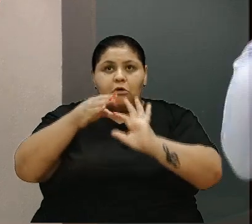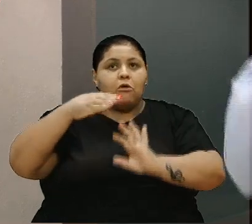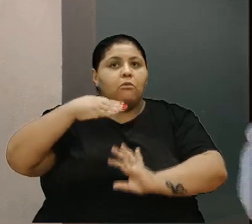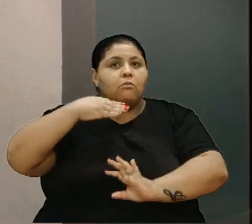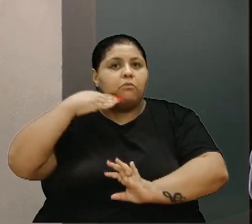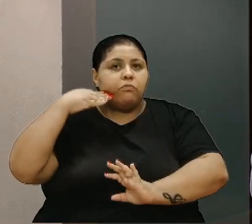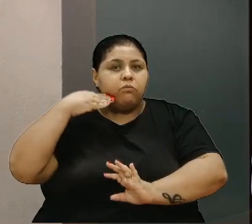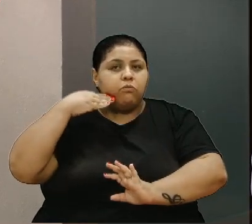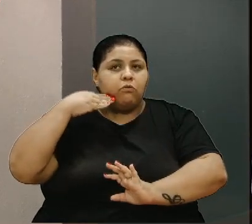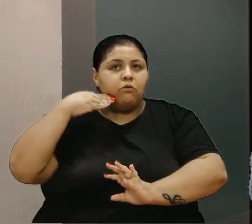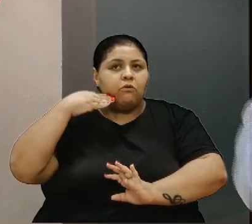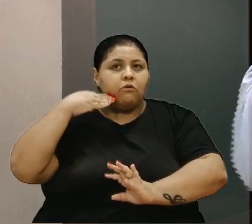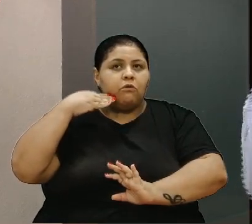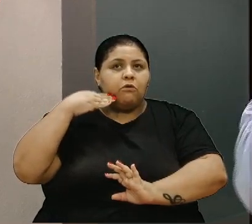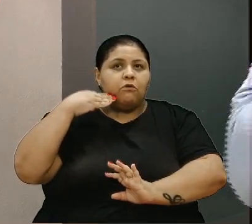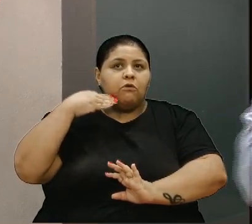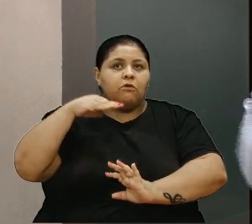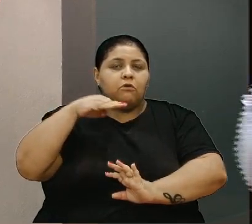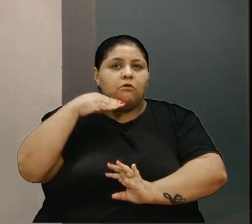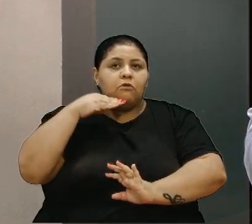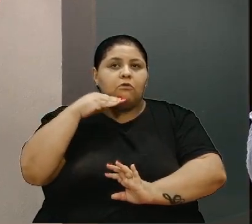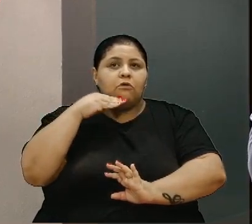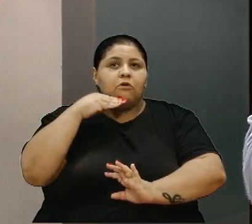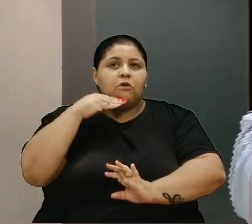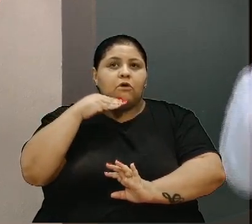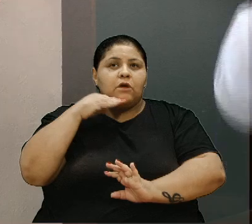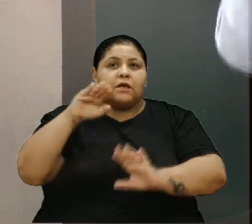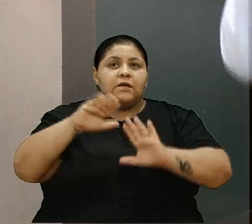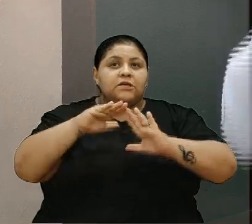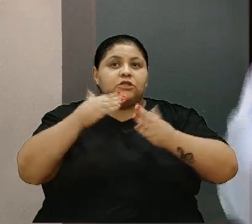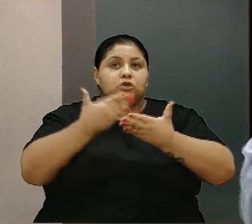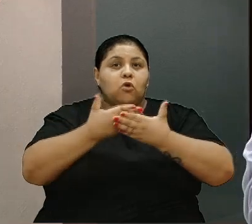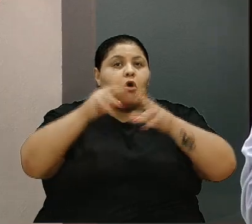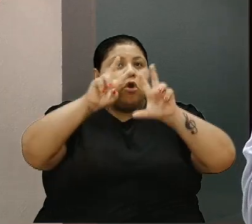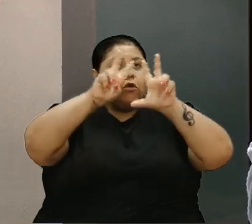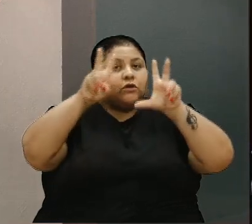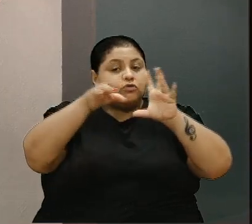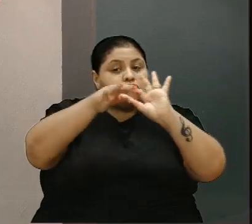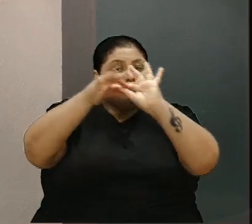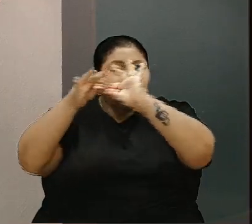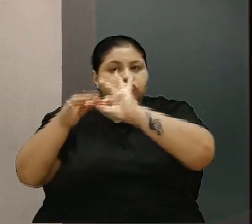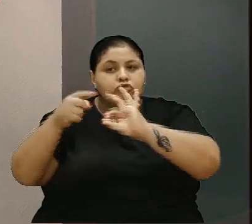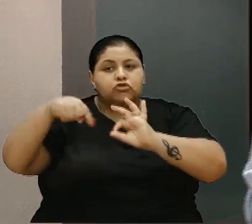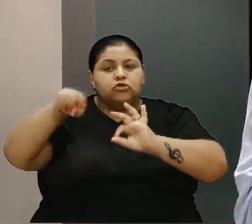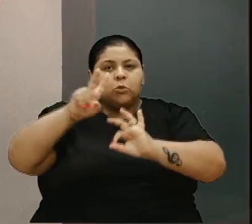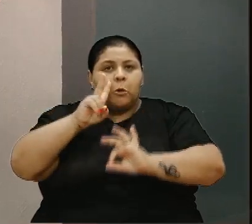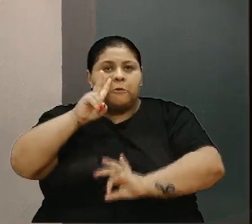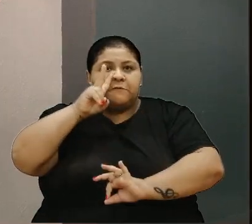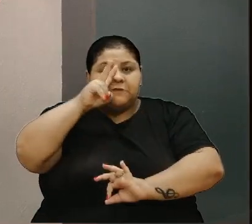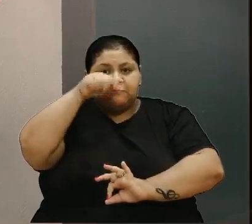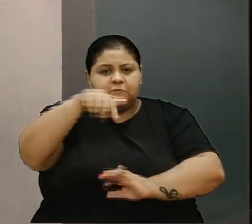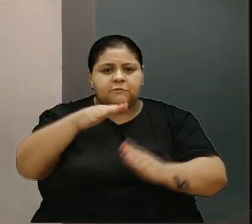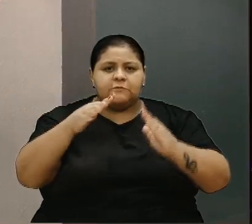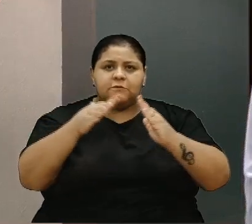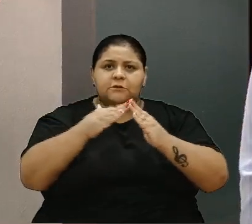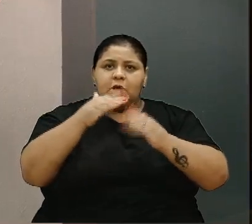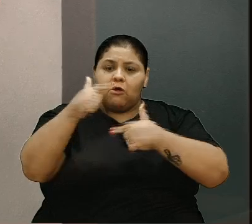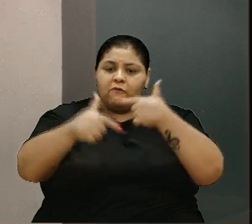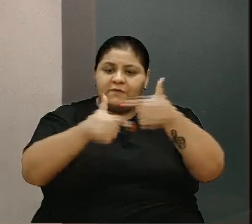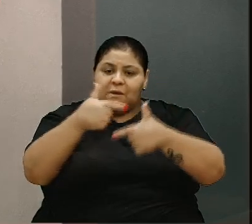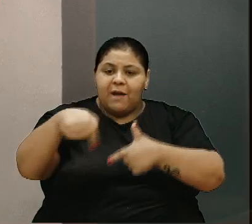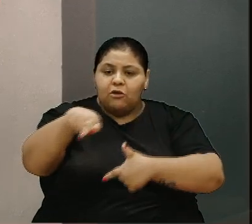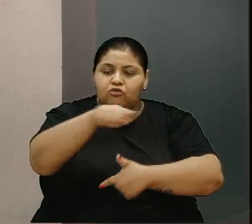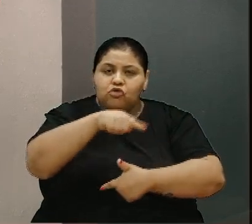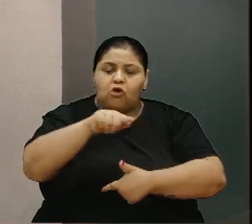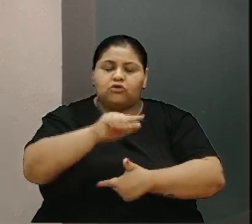Buscar escola é uma pauta que nos unifica. Eu acho que nós temos que fazer um esforço Nós dessa casa, é uma tarefa nossa.